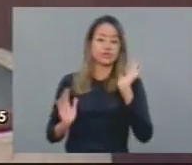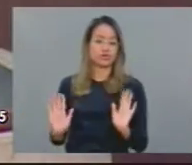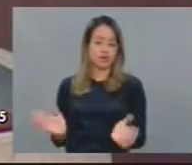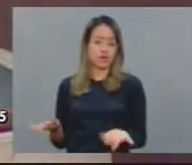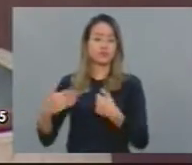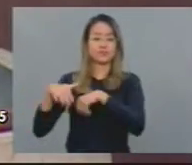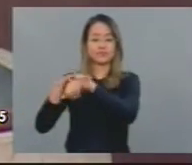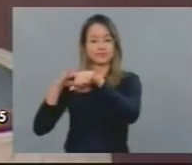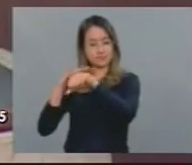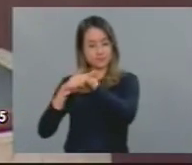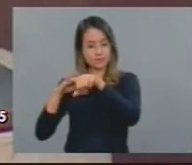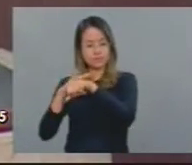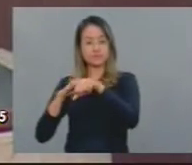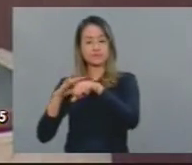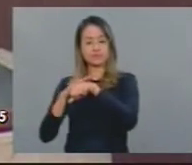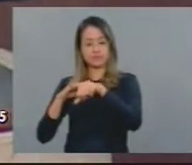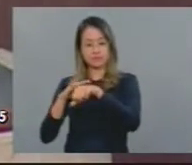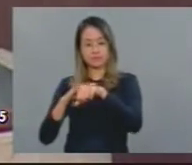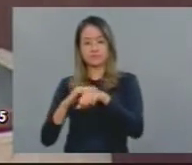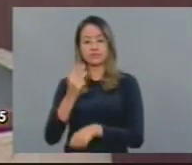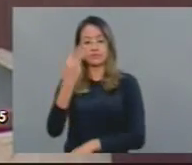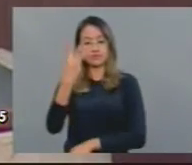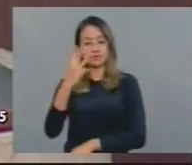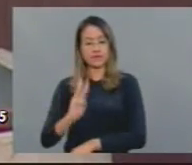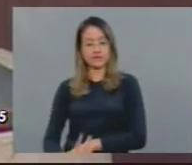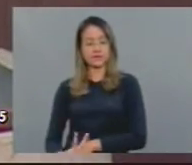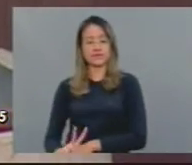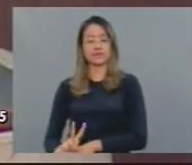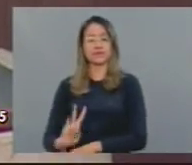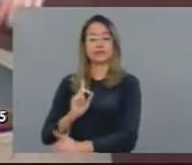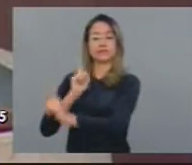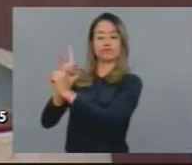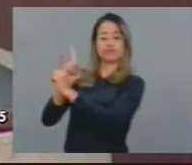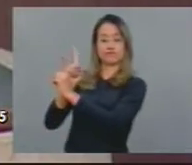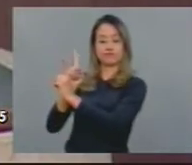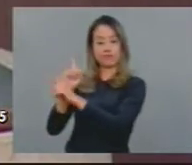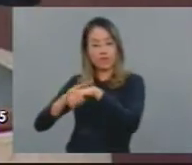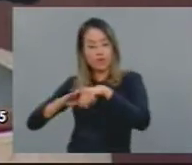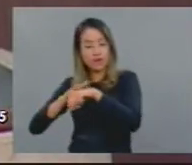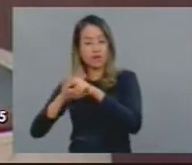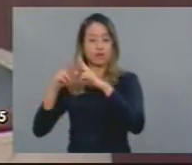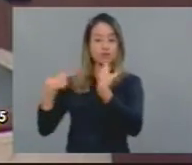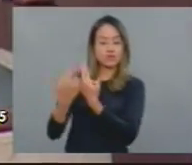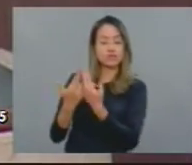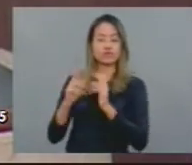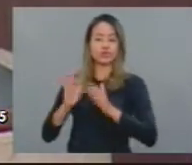investigada por quem deveria investigar, que é a delegacia